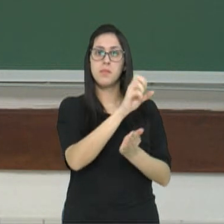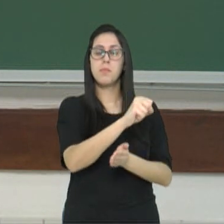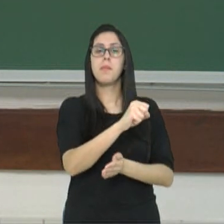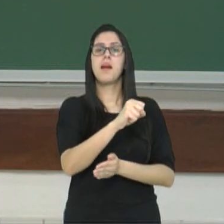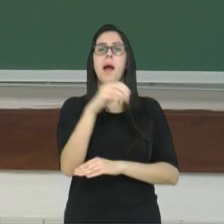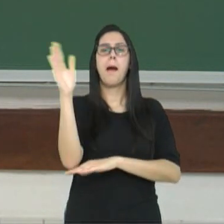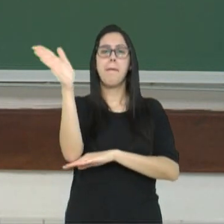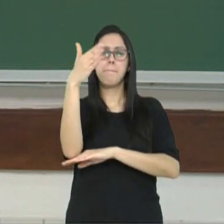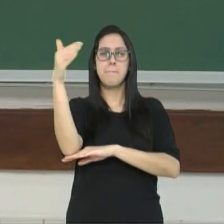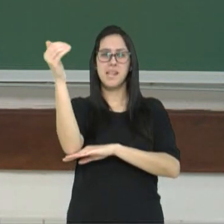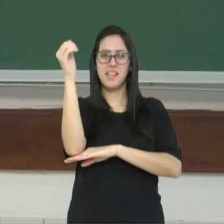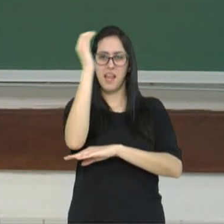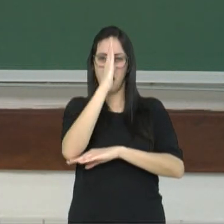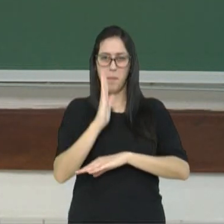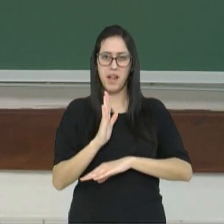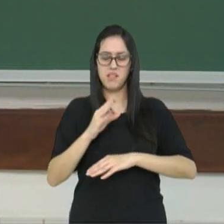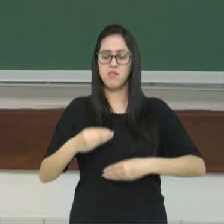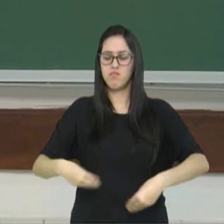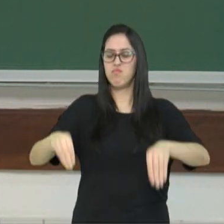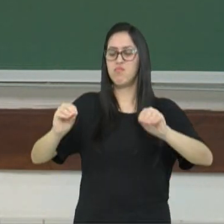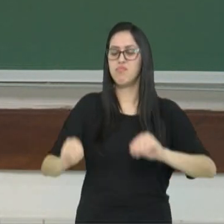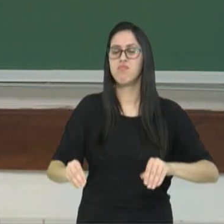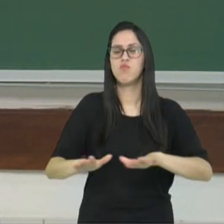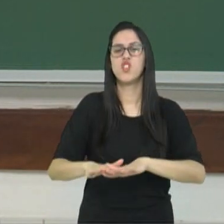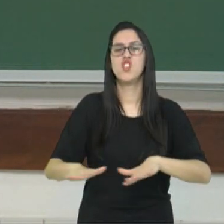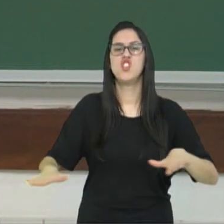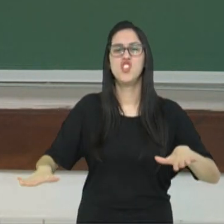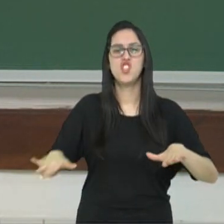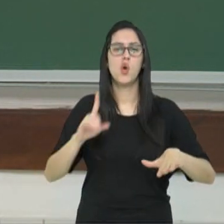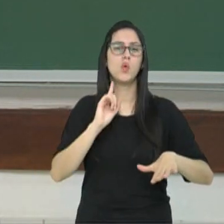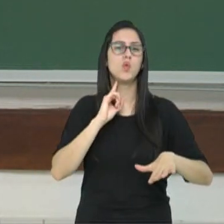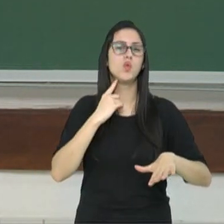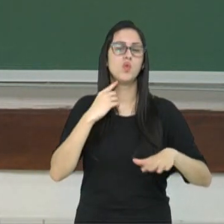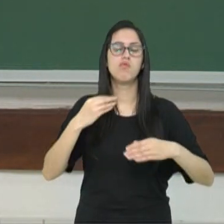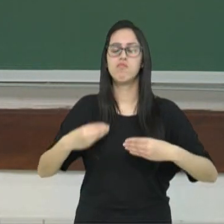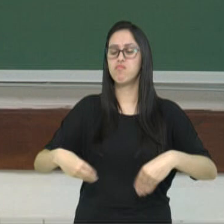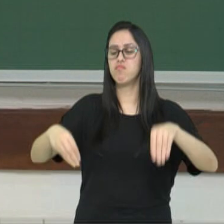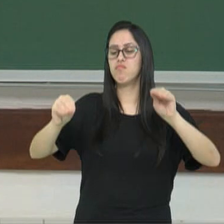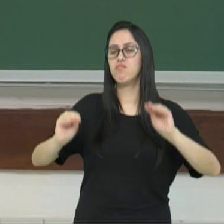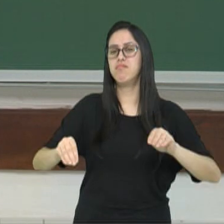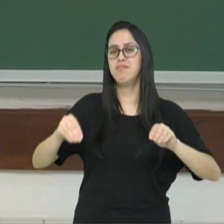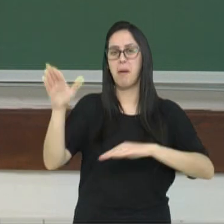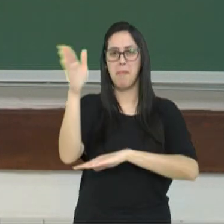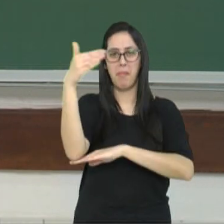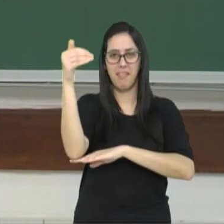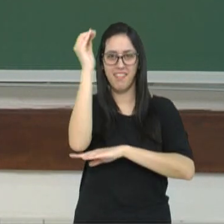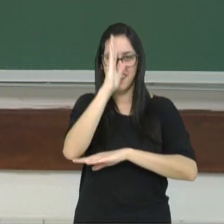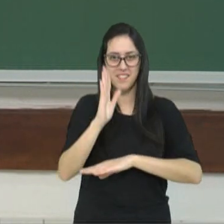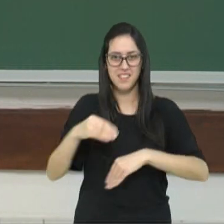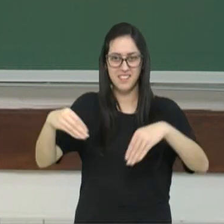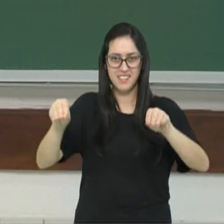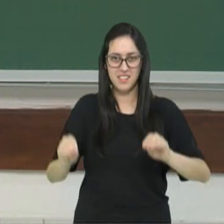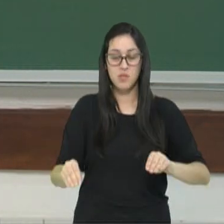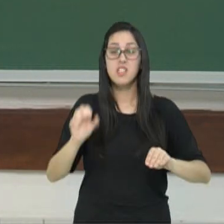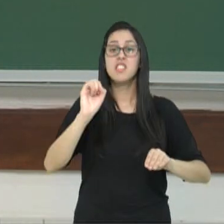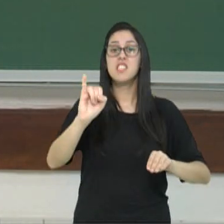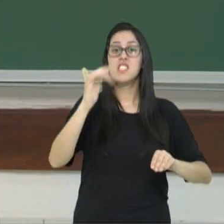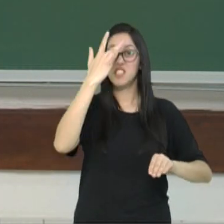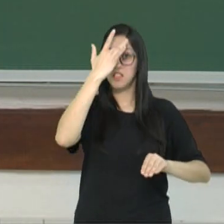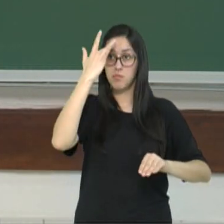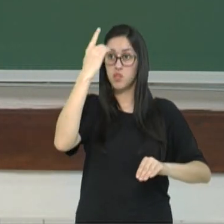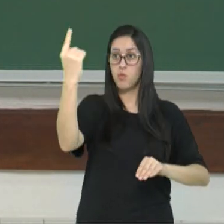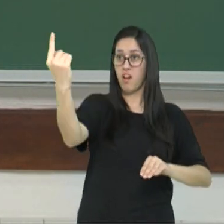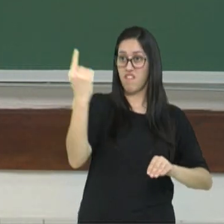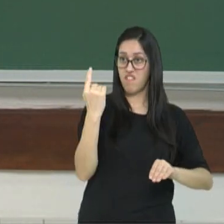porta da sala presidencial do palácio de governo dele, obrigando assim que qualquer um que entrasse para falar com ele